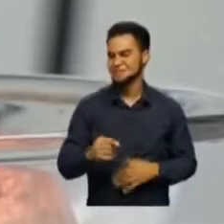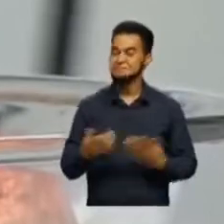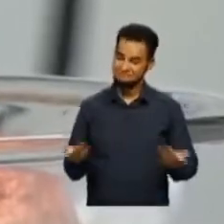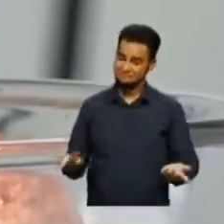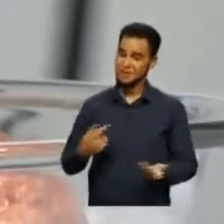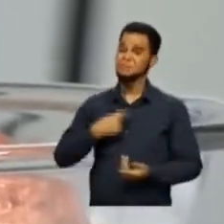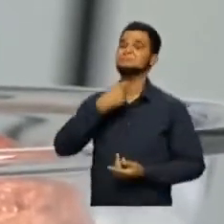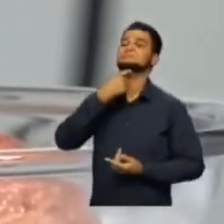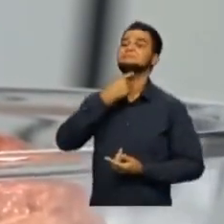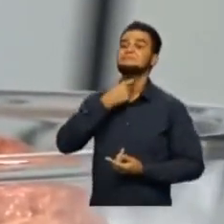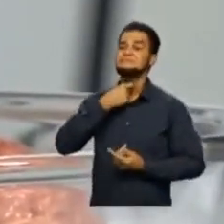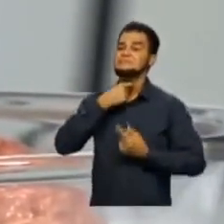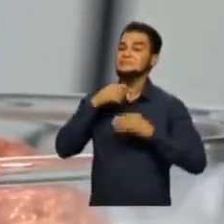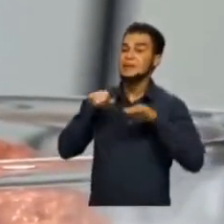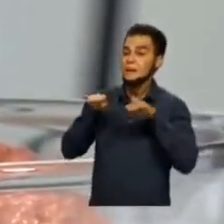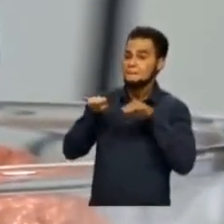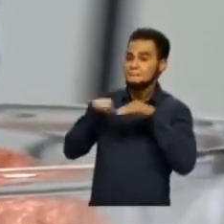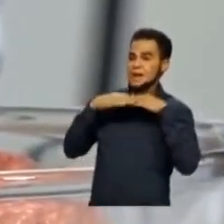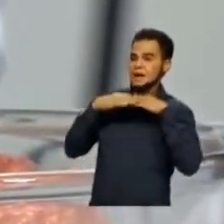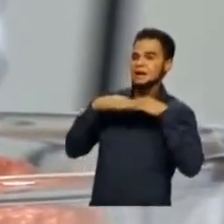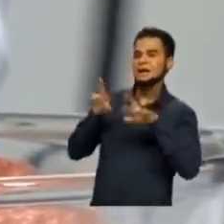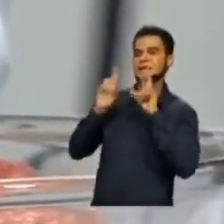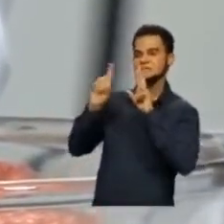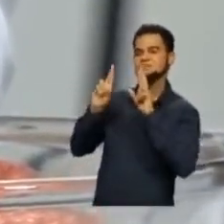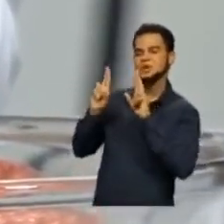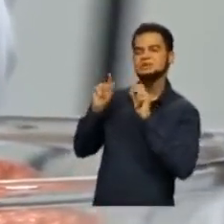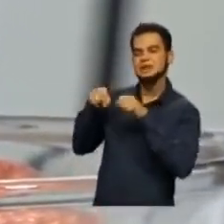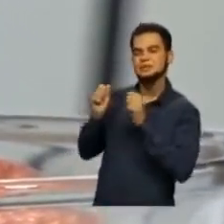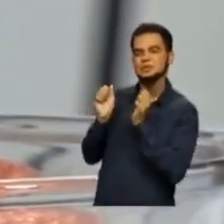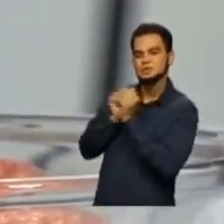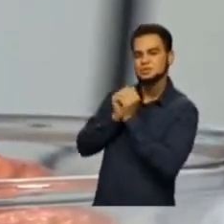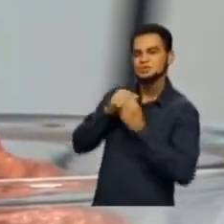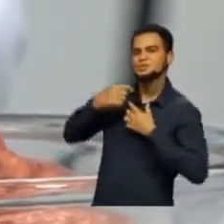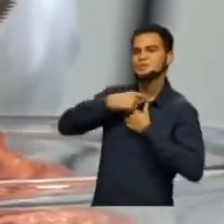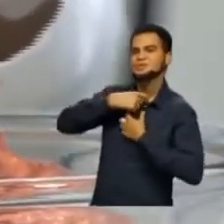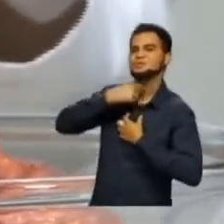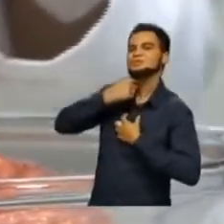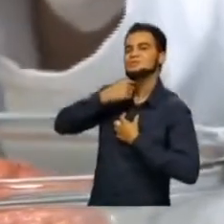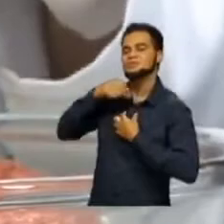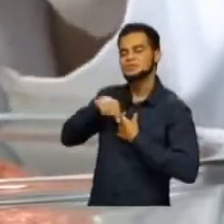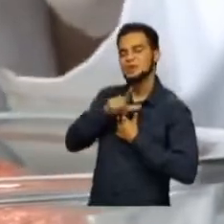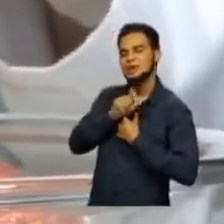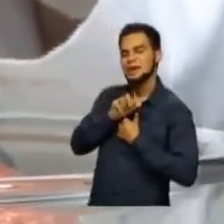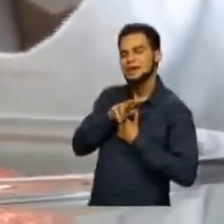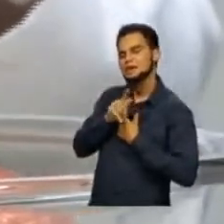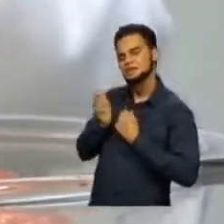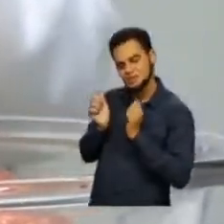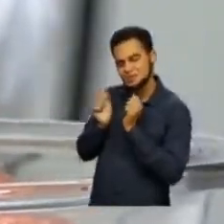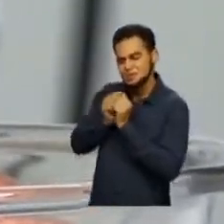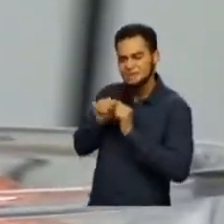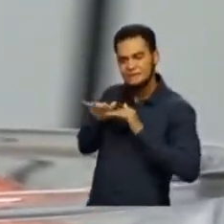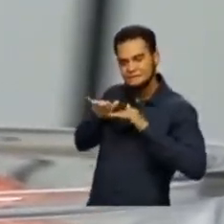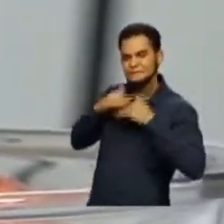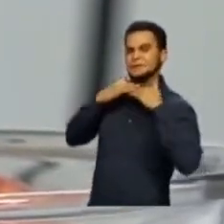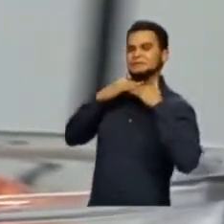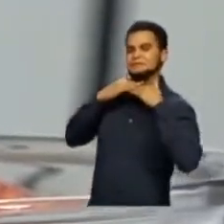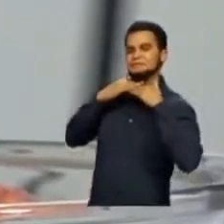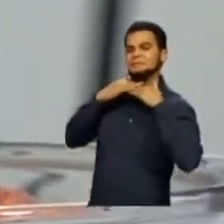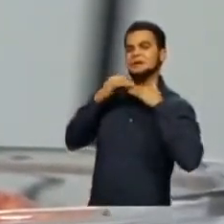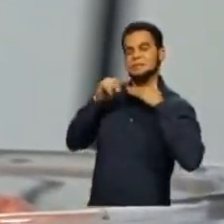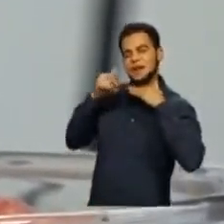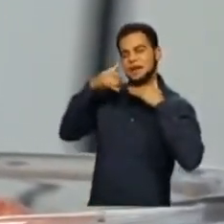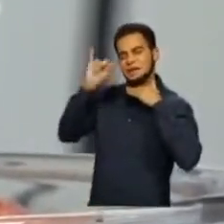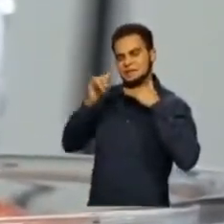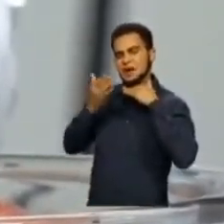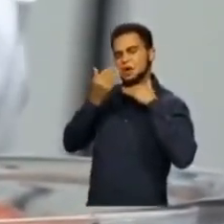ele exerce um papel muito importante, juntamente aqui próximo a essa laringe, para não deixar que o alimento